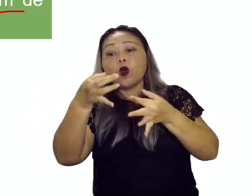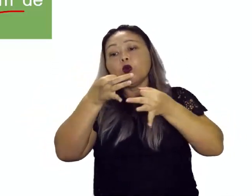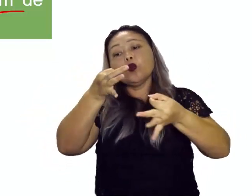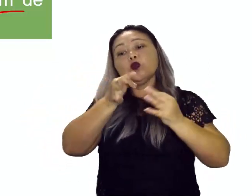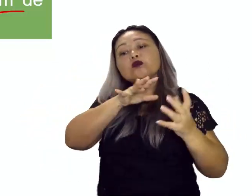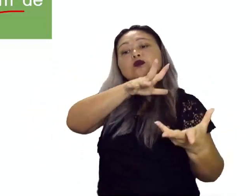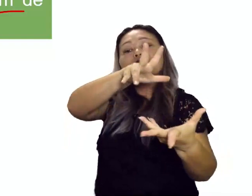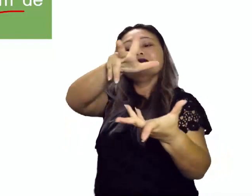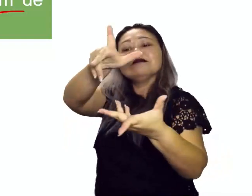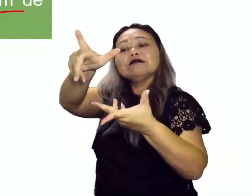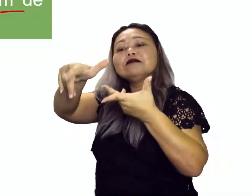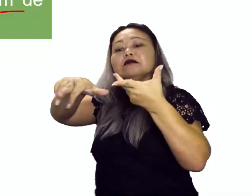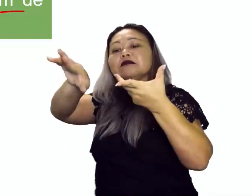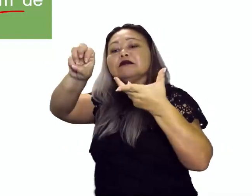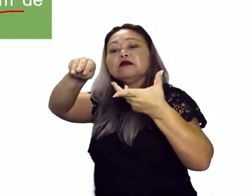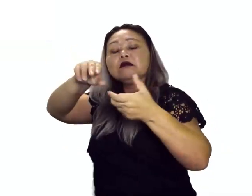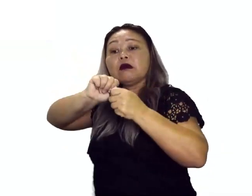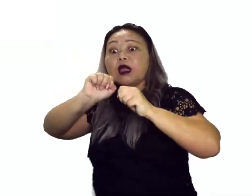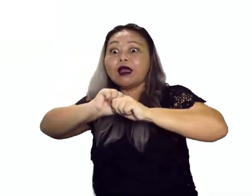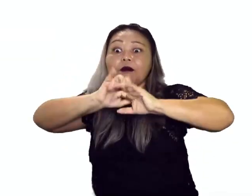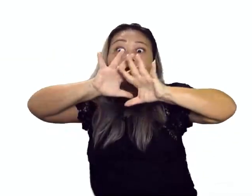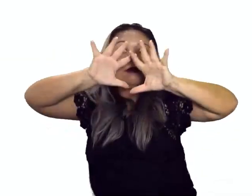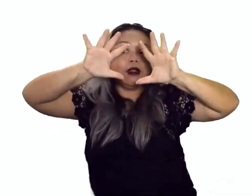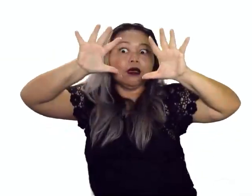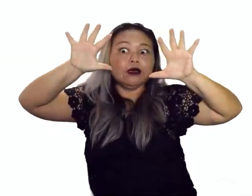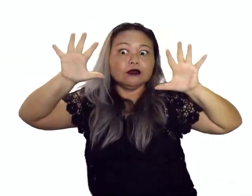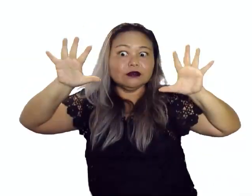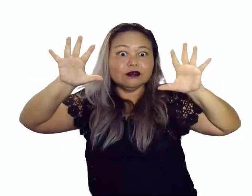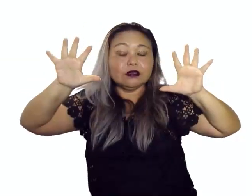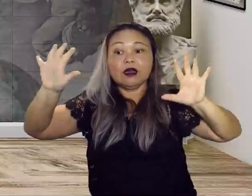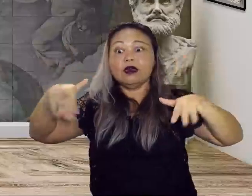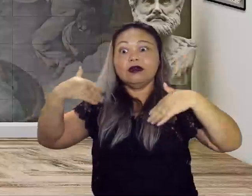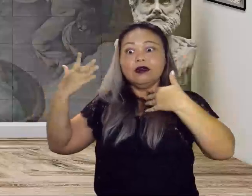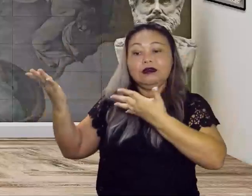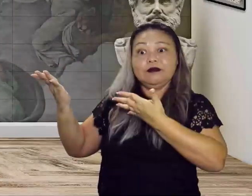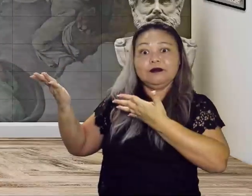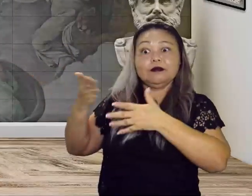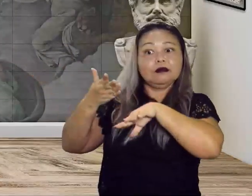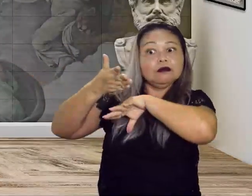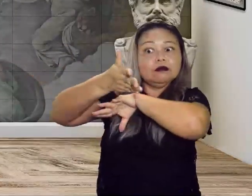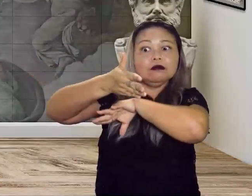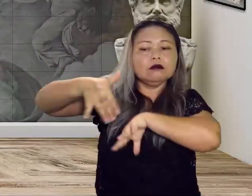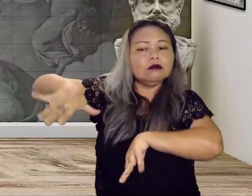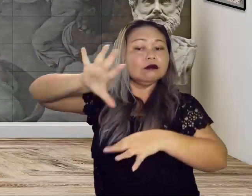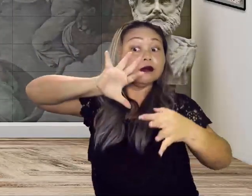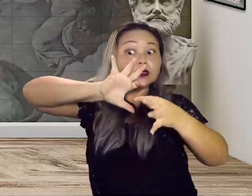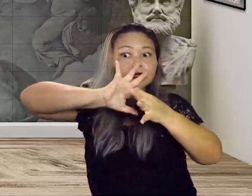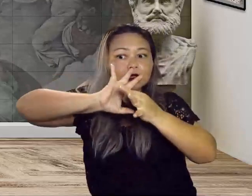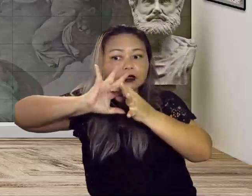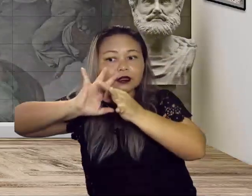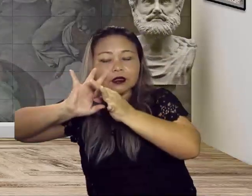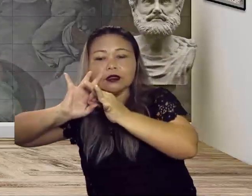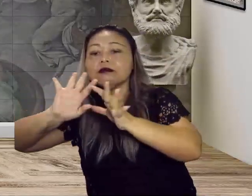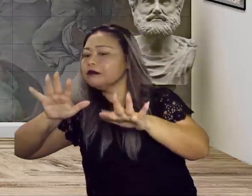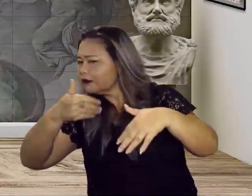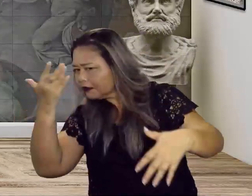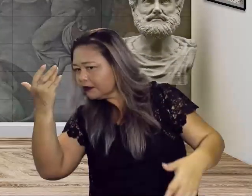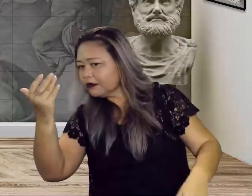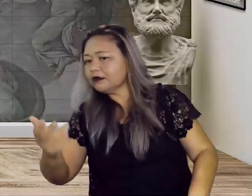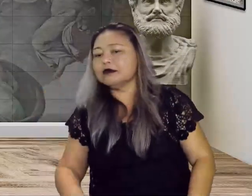cosmo, da visão ampliada, né, disso. Olha aqui, queridos, vamos adentrar nesse contexto aí, ó. Vamos